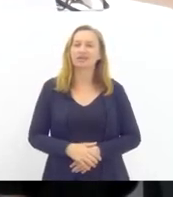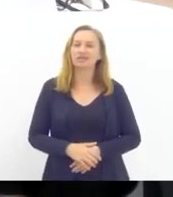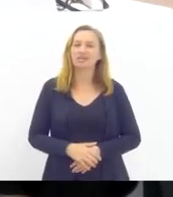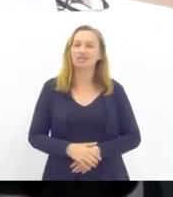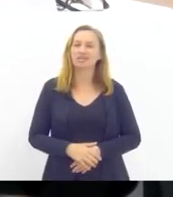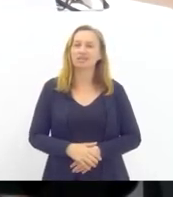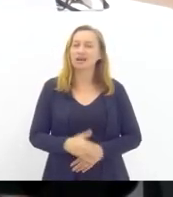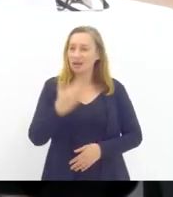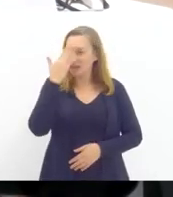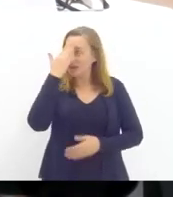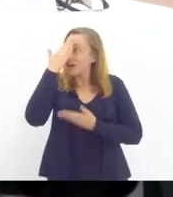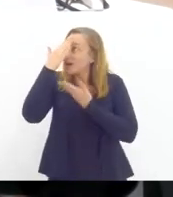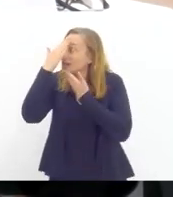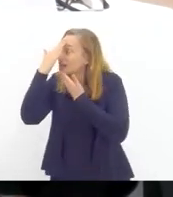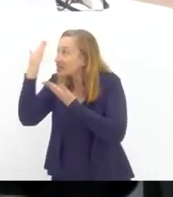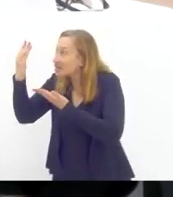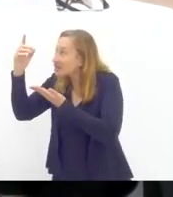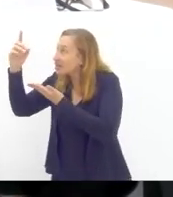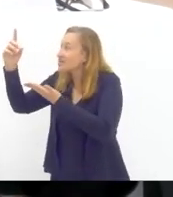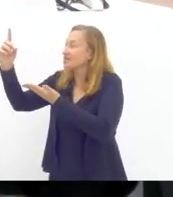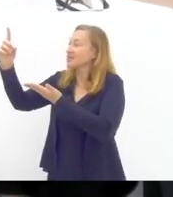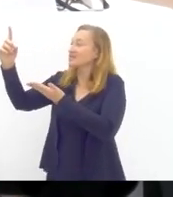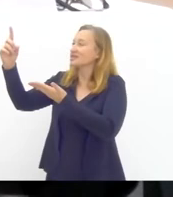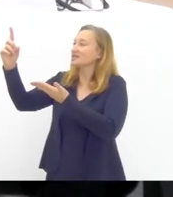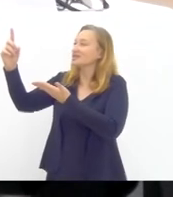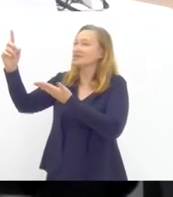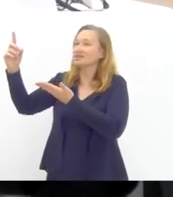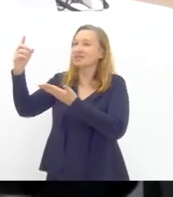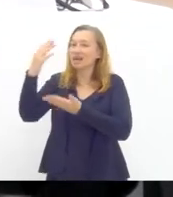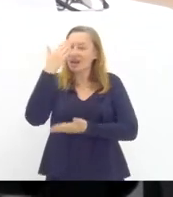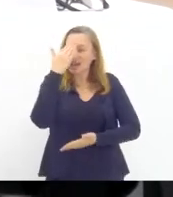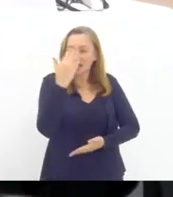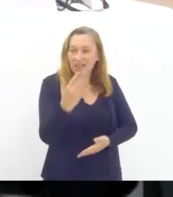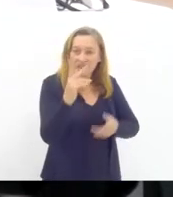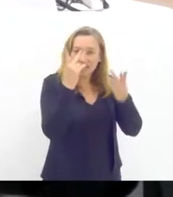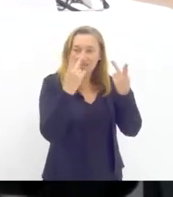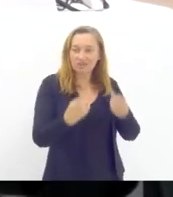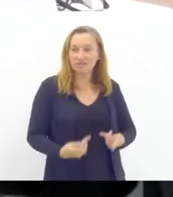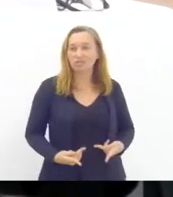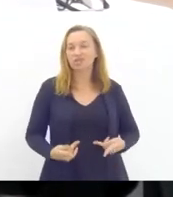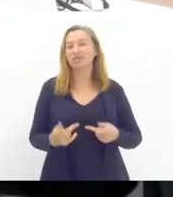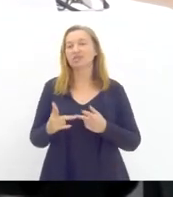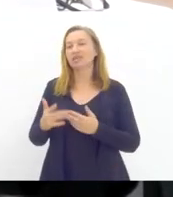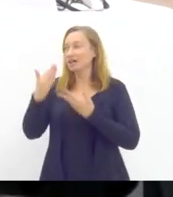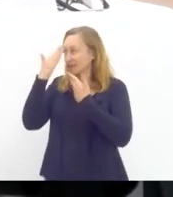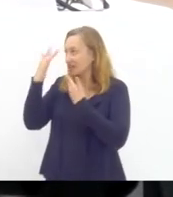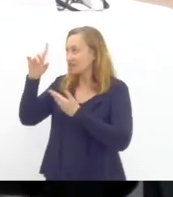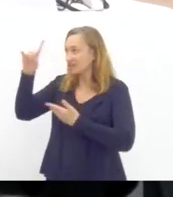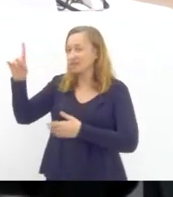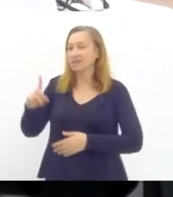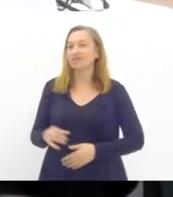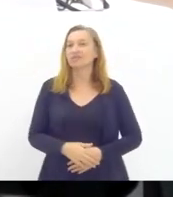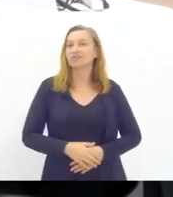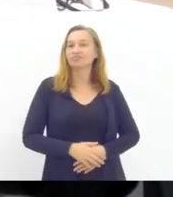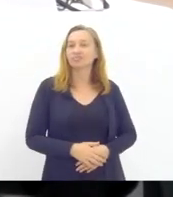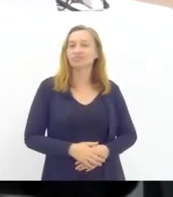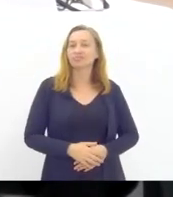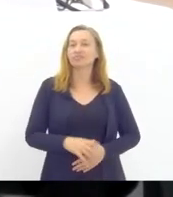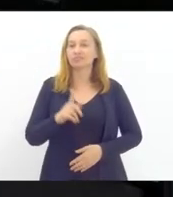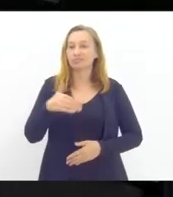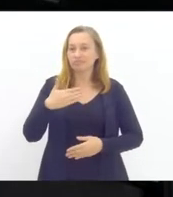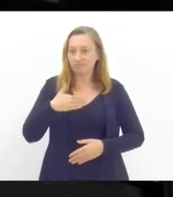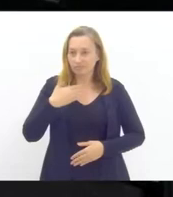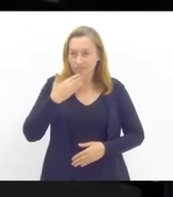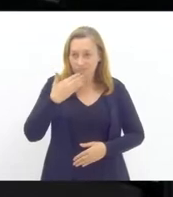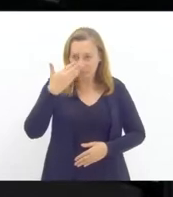quem agradece a Deus que agradece aos homens agradece a Deus isso é um provérbio até muçulmano árabe